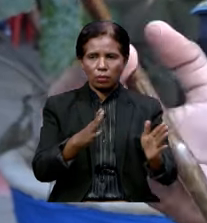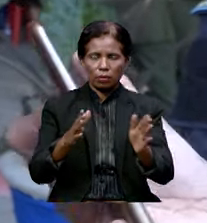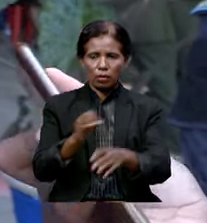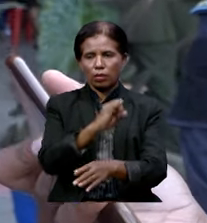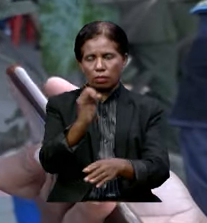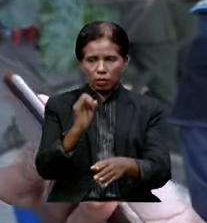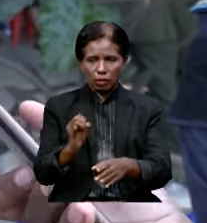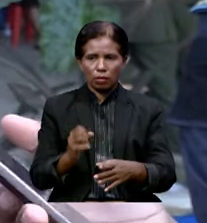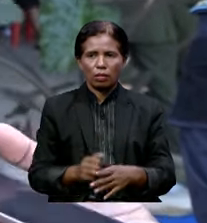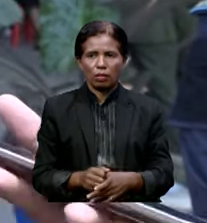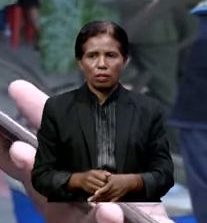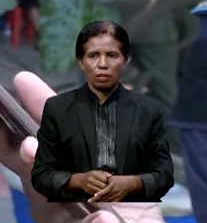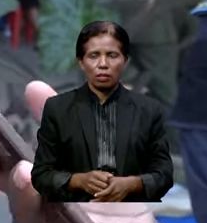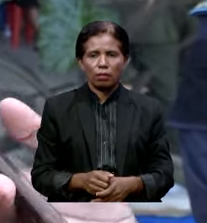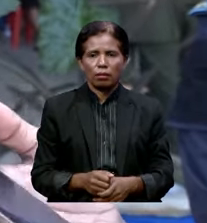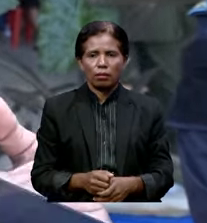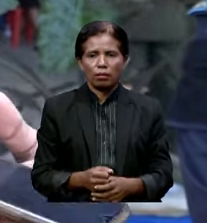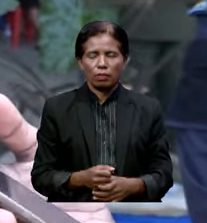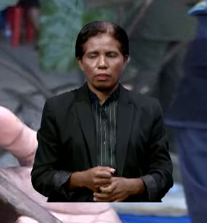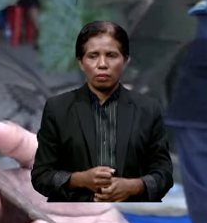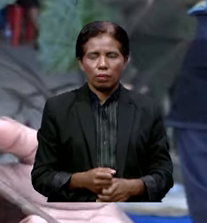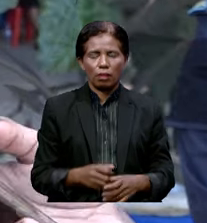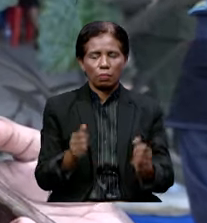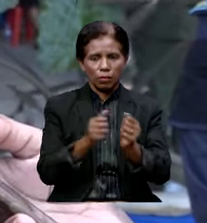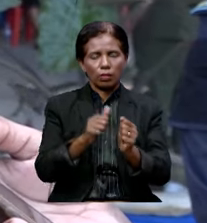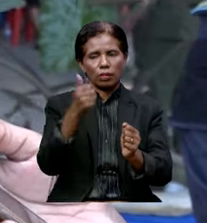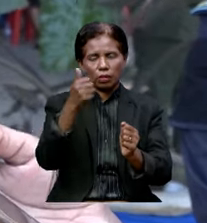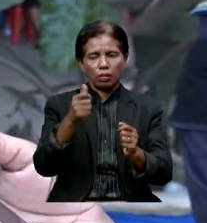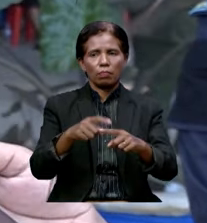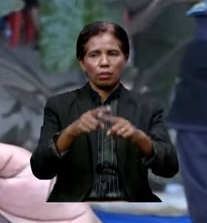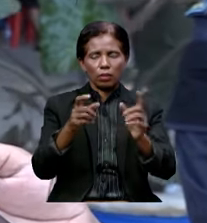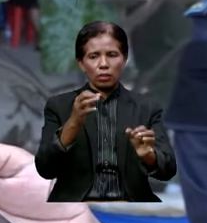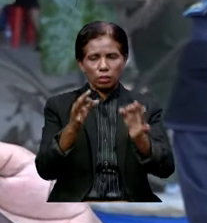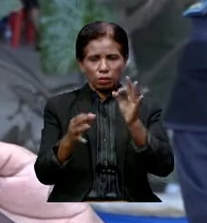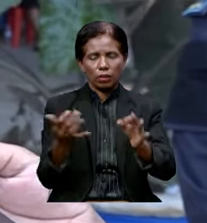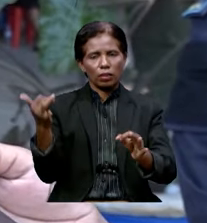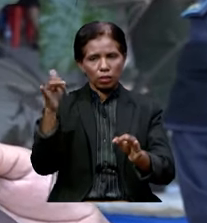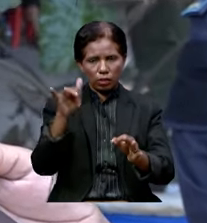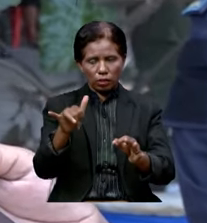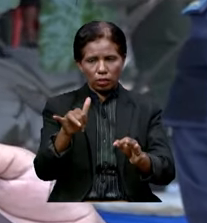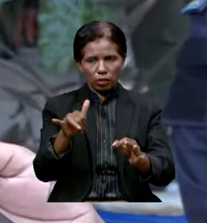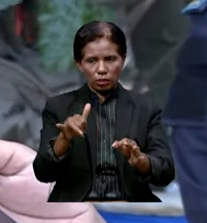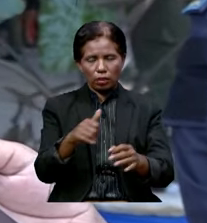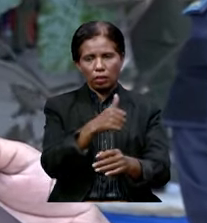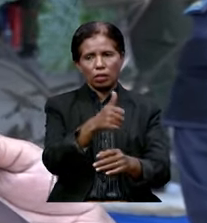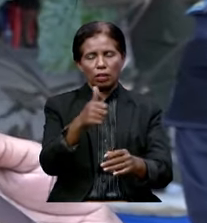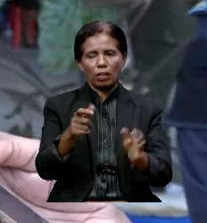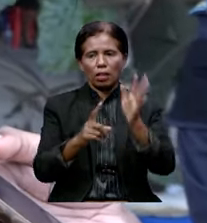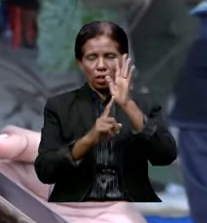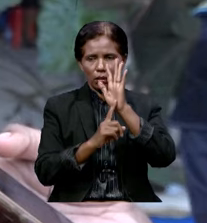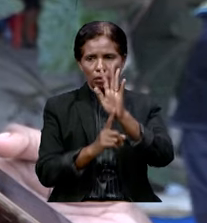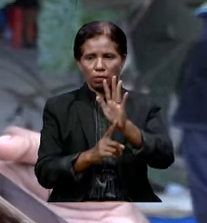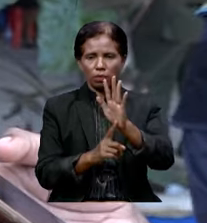identifikasaun idene foi mana Insanuru mai be kari siran ne maka ide ide ko sai siran ya